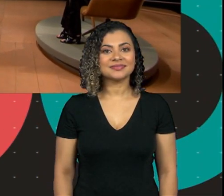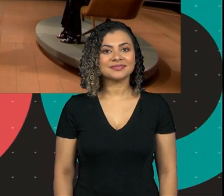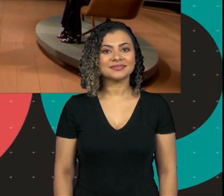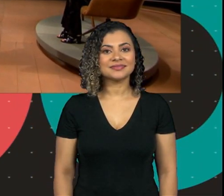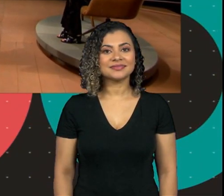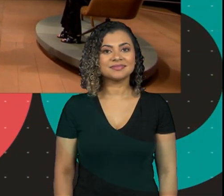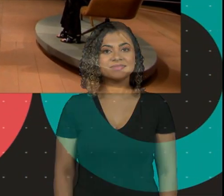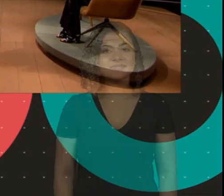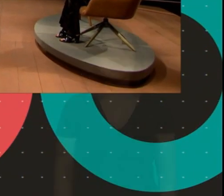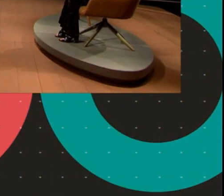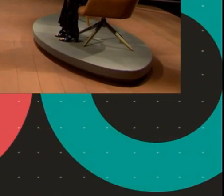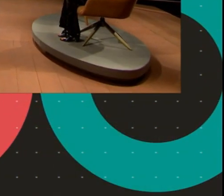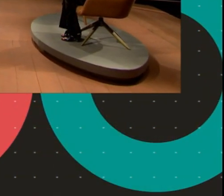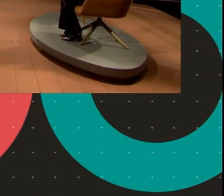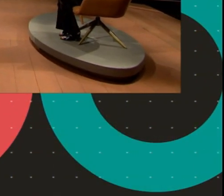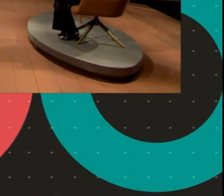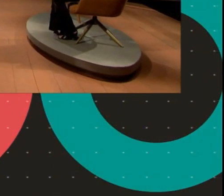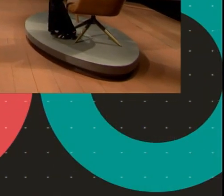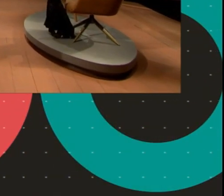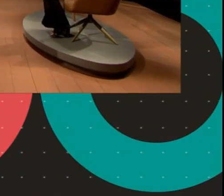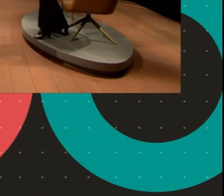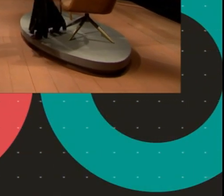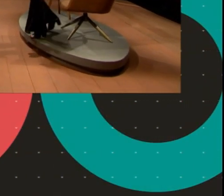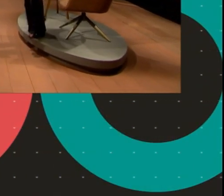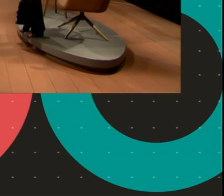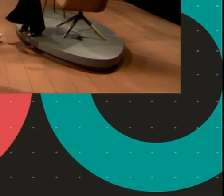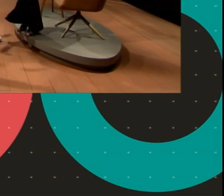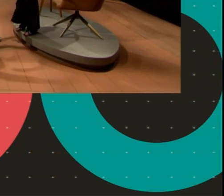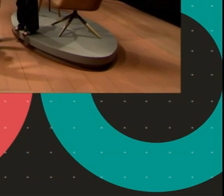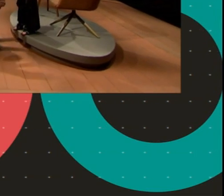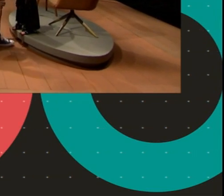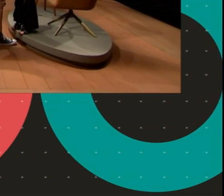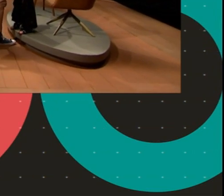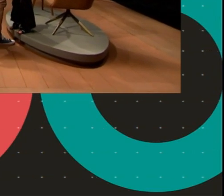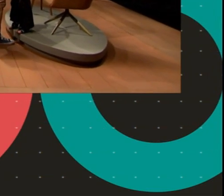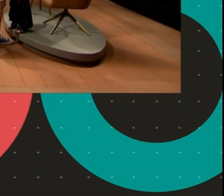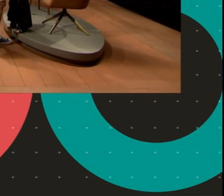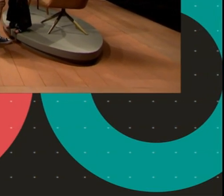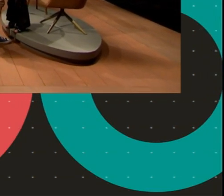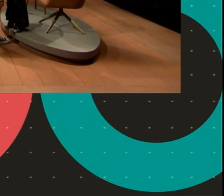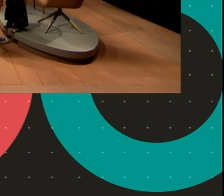Boa, menina. Que linda! Beleza.